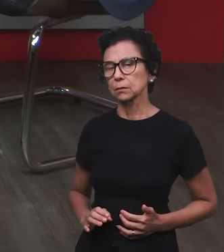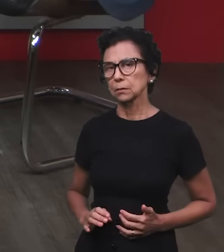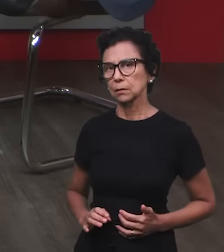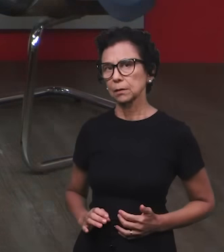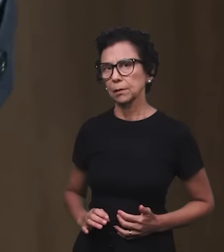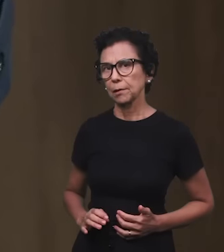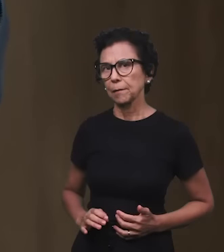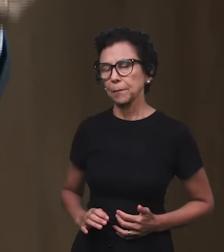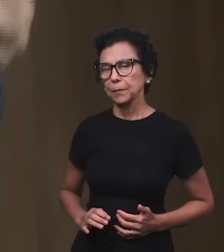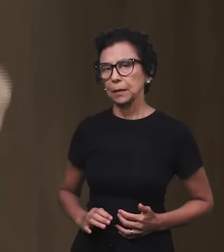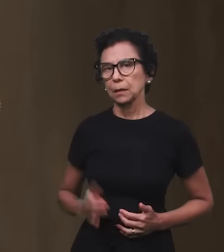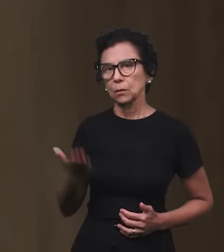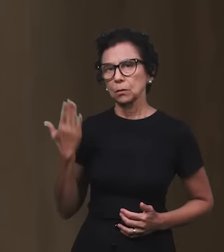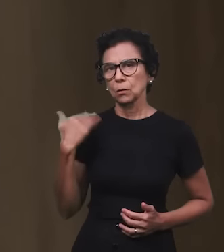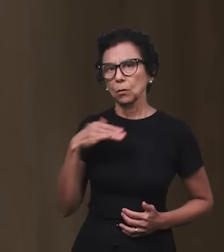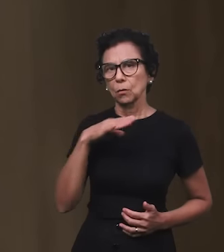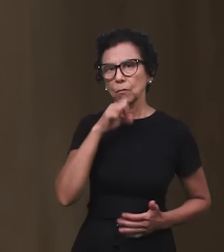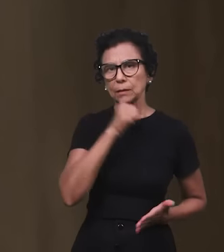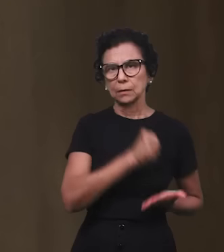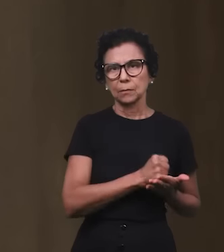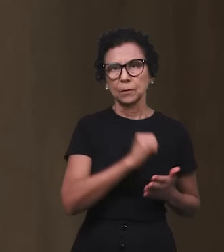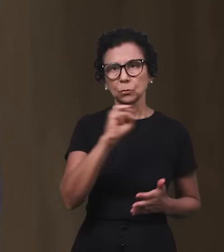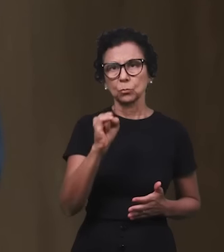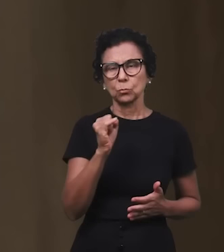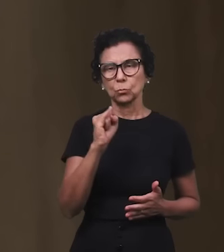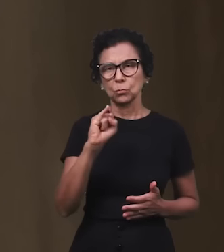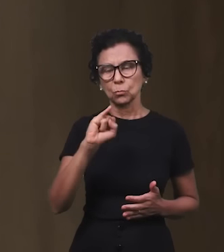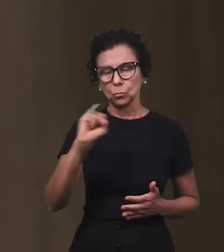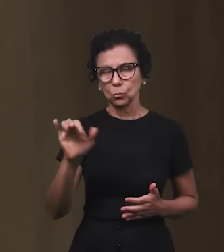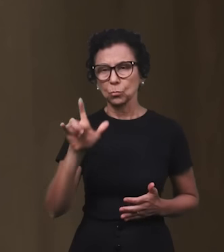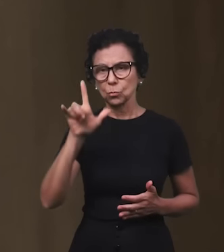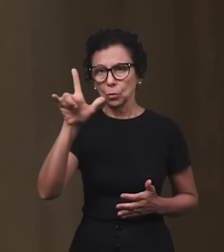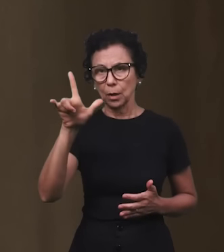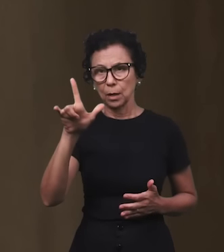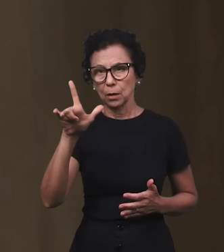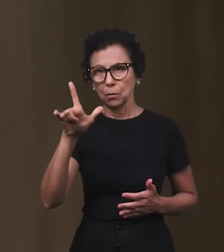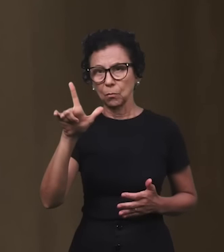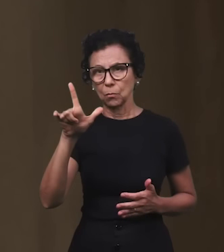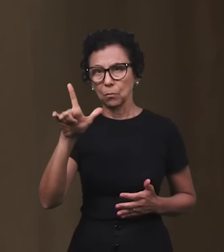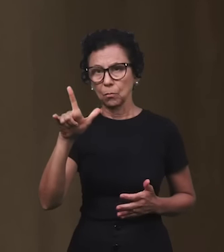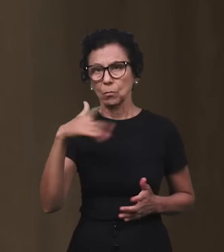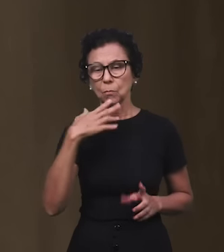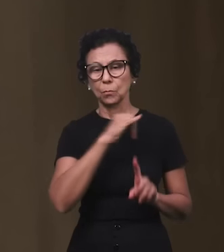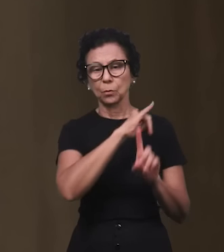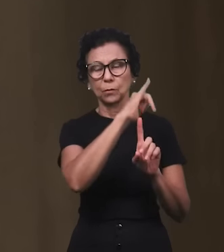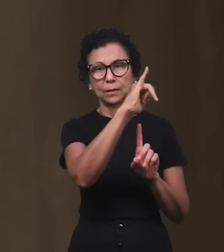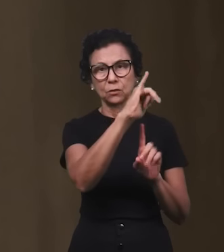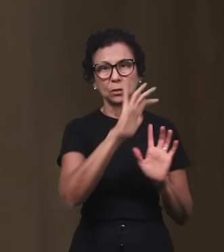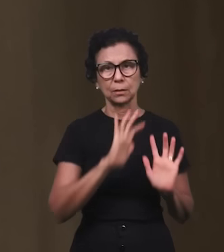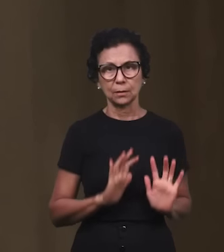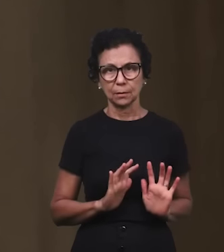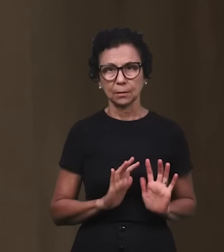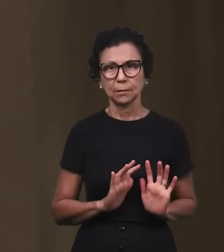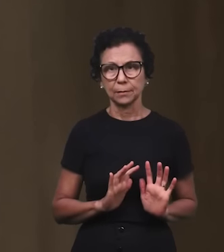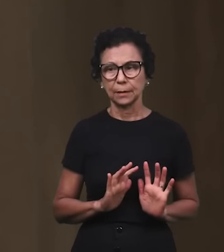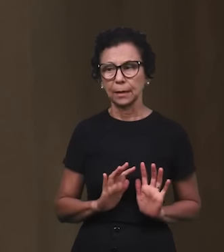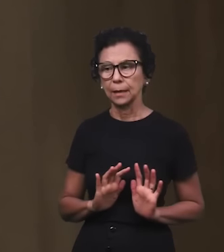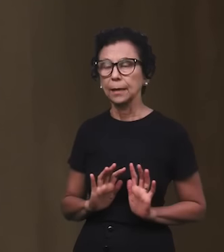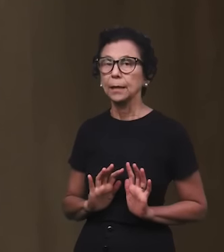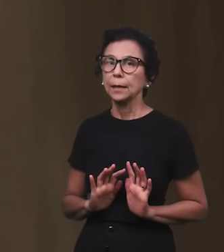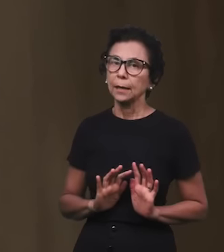que o Joel profetiza a respeito da igreja, o Espírito Santo no Velho Testamento era individual, era